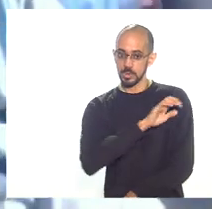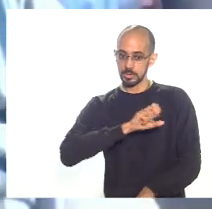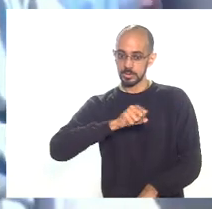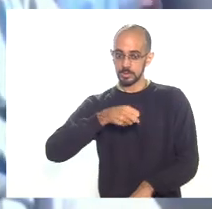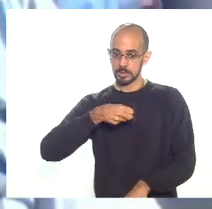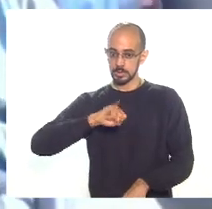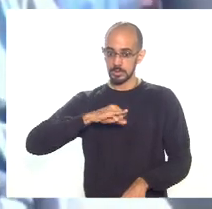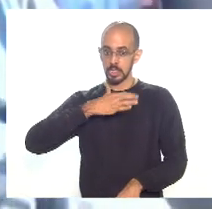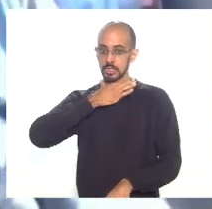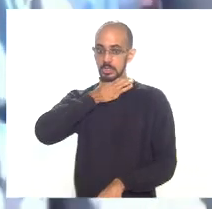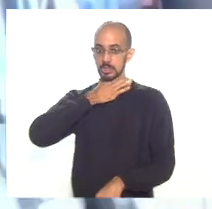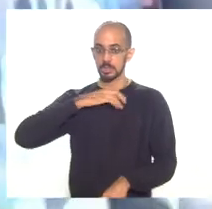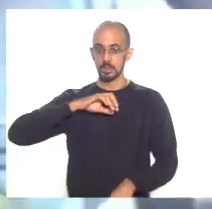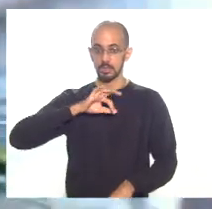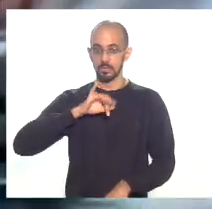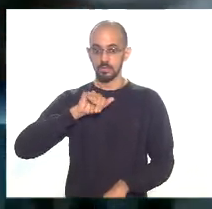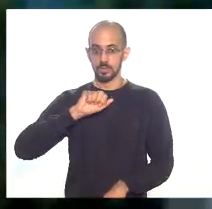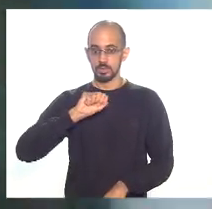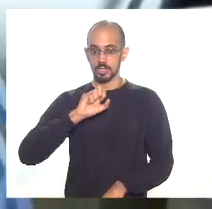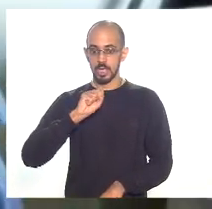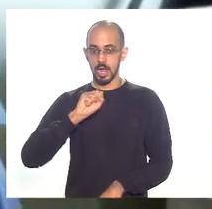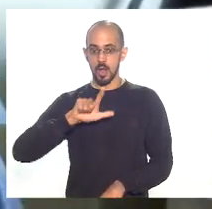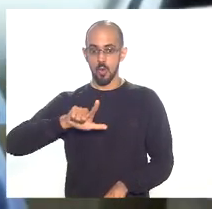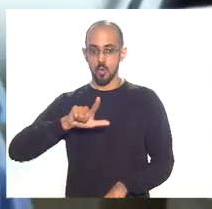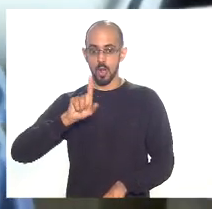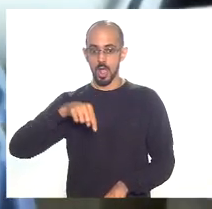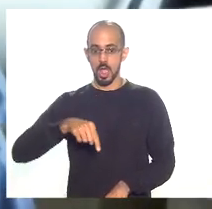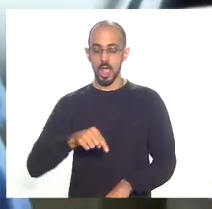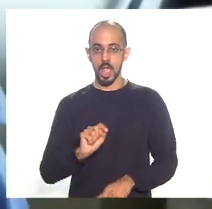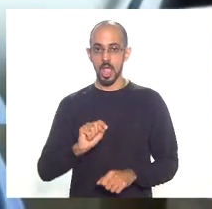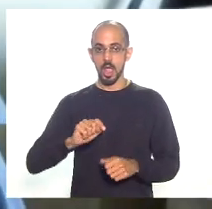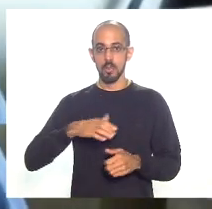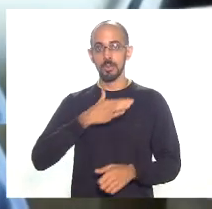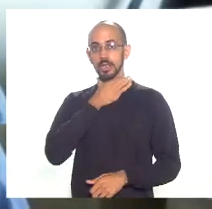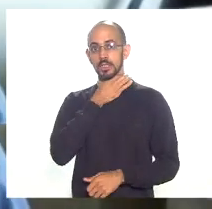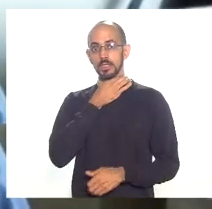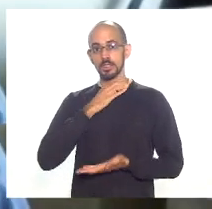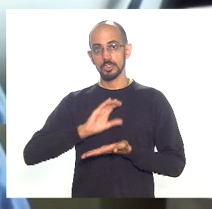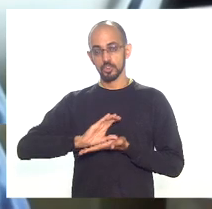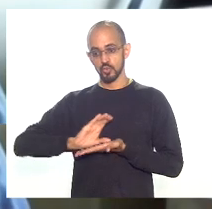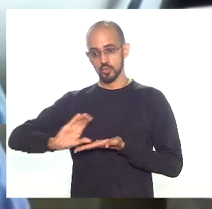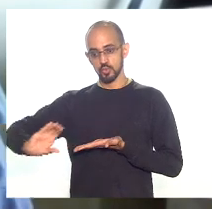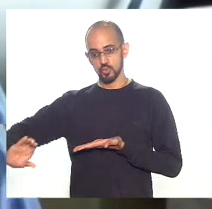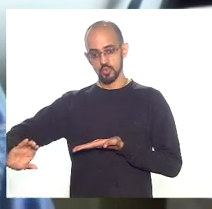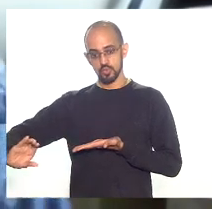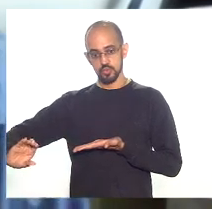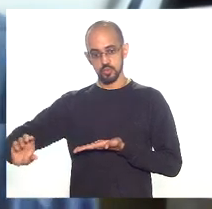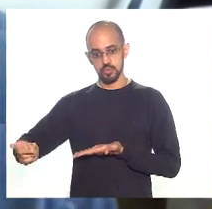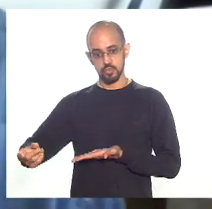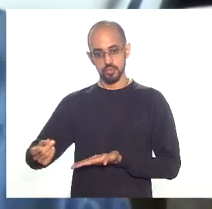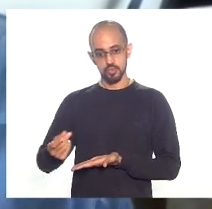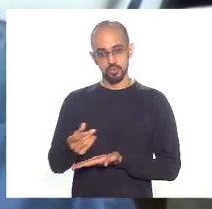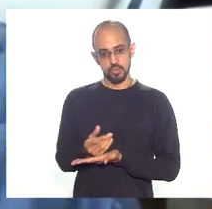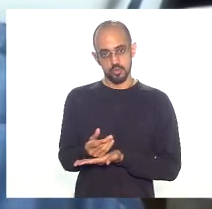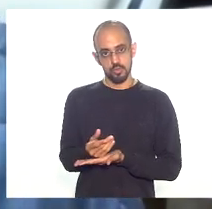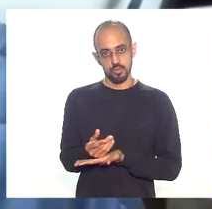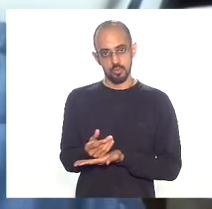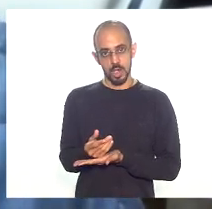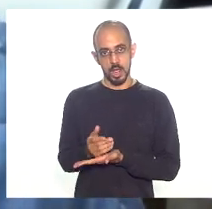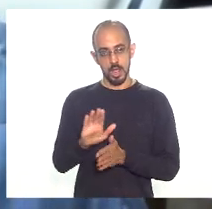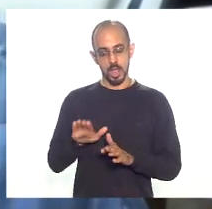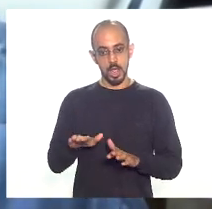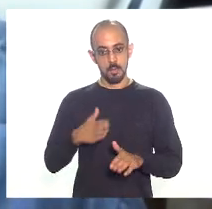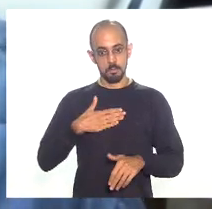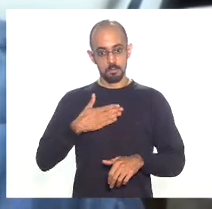uma crise de receita e de despesa a minha visão a